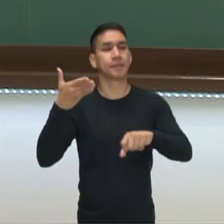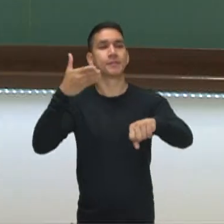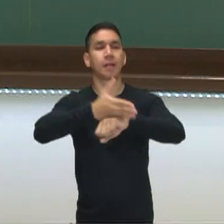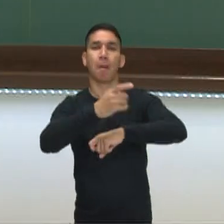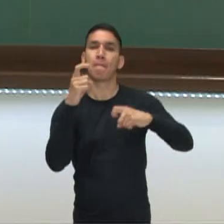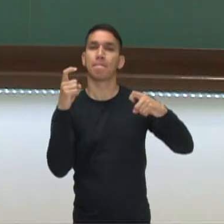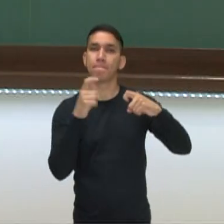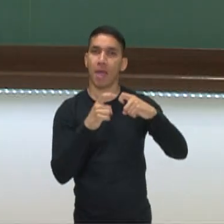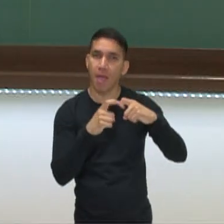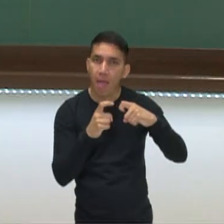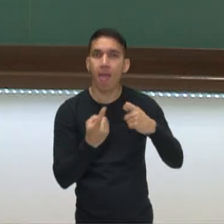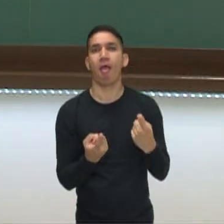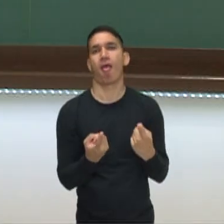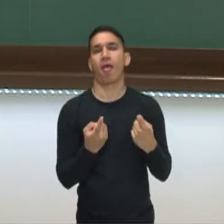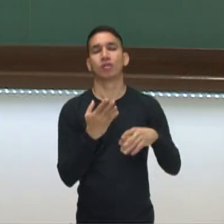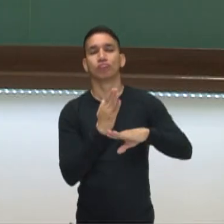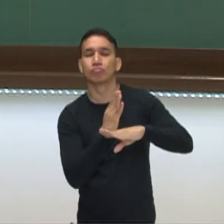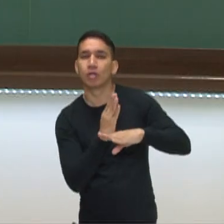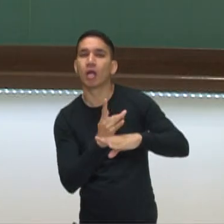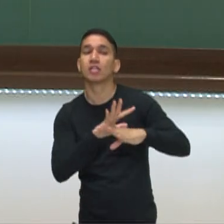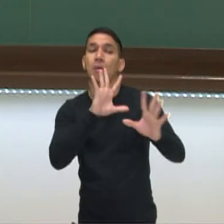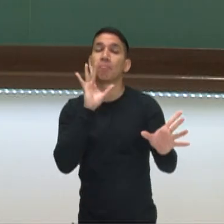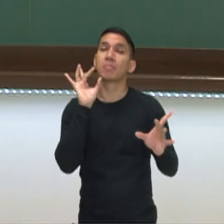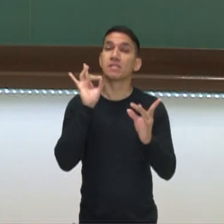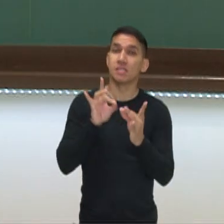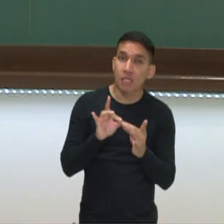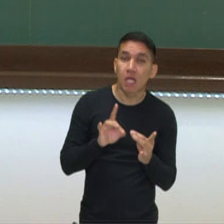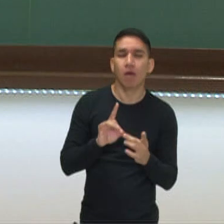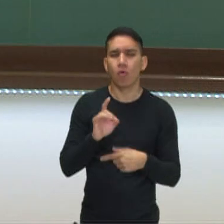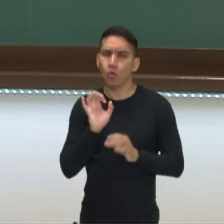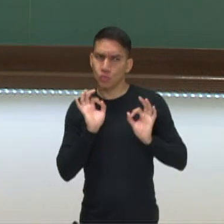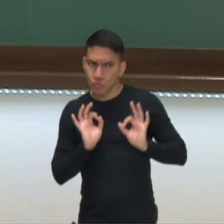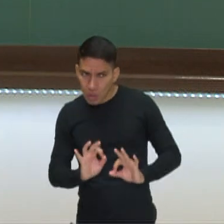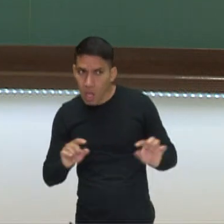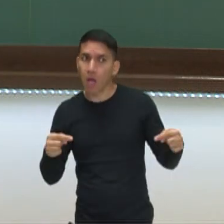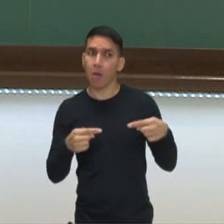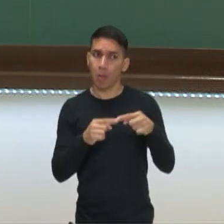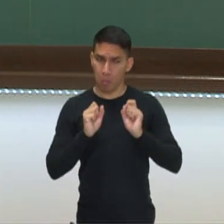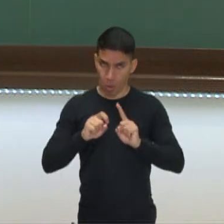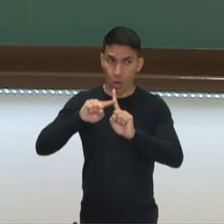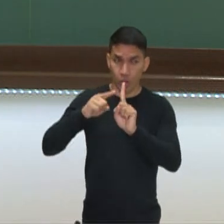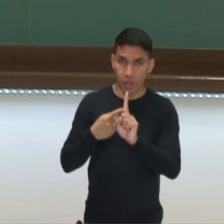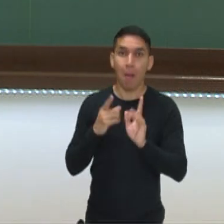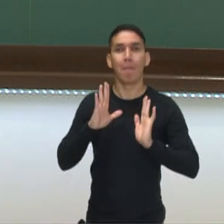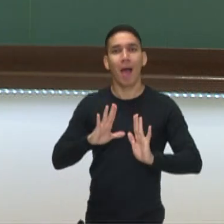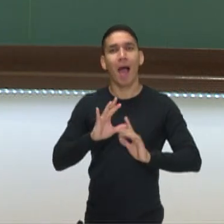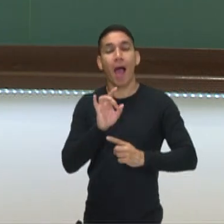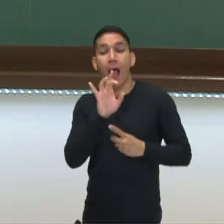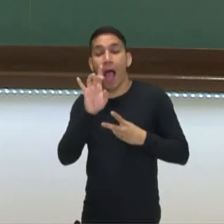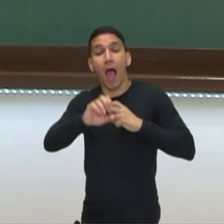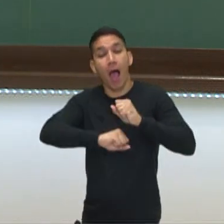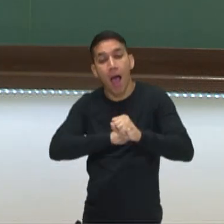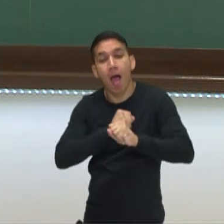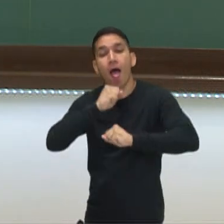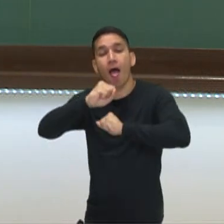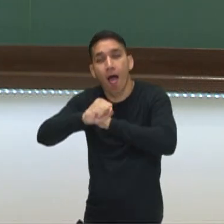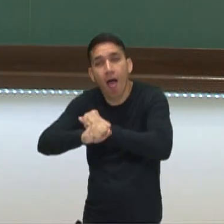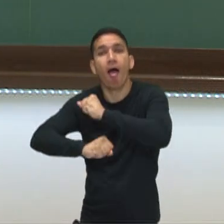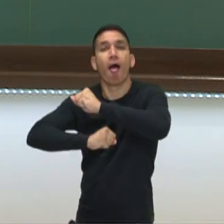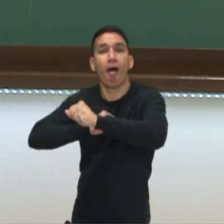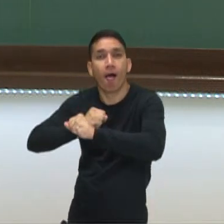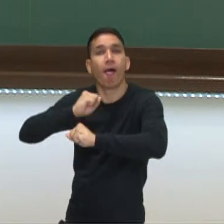ginecologista, fazer um acompanhamento, ver se está tudo ok, né? E ela pode sim, mas cada ano que se passar, a queda